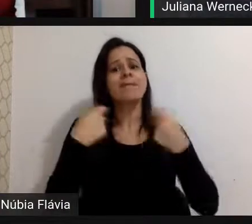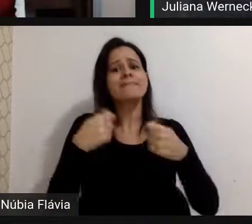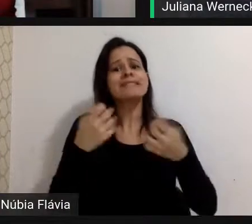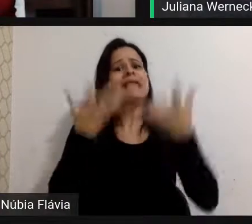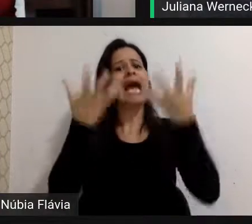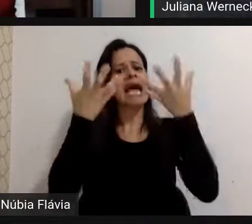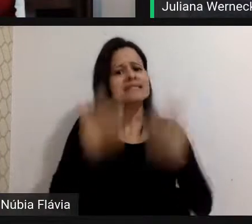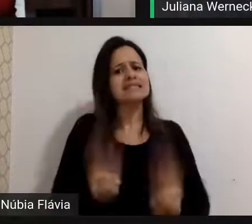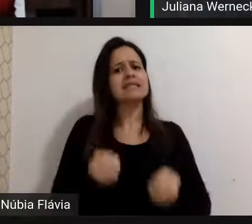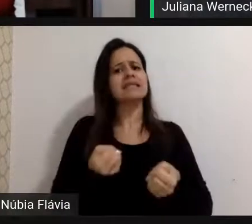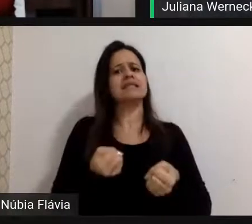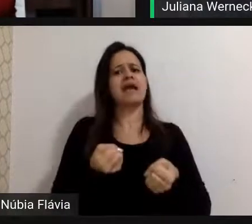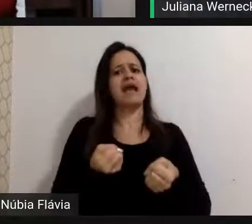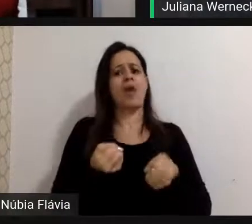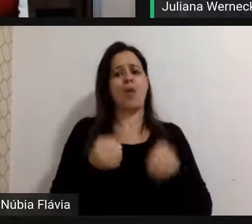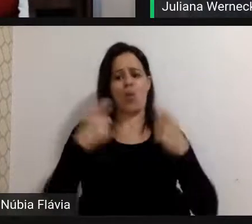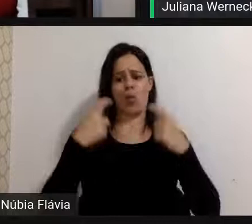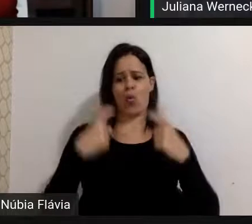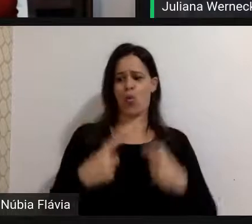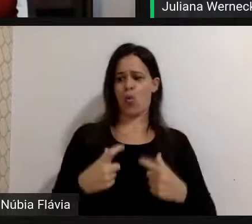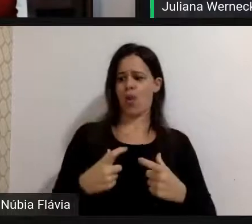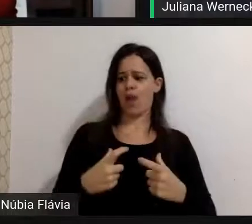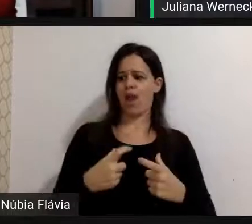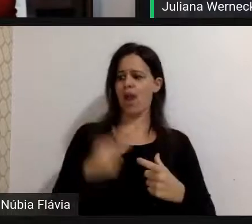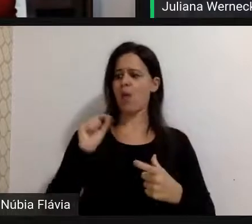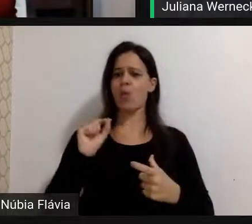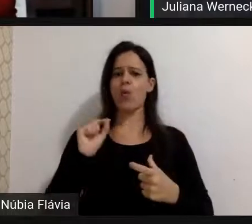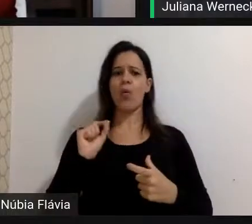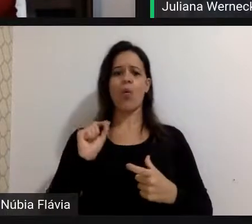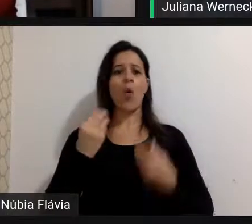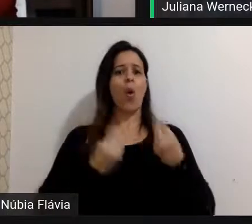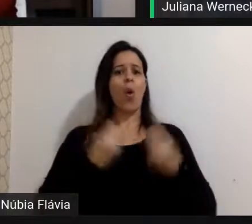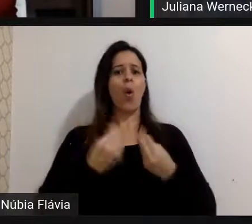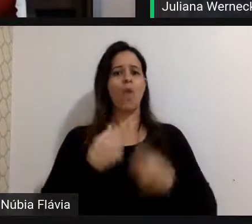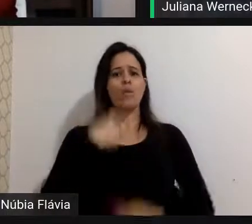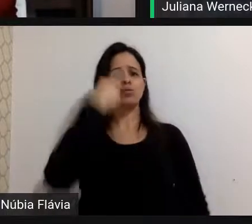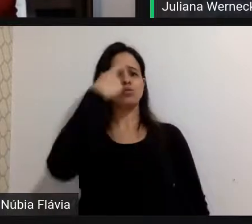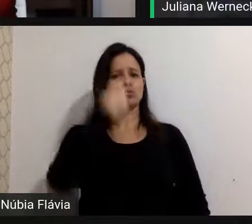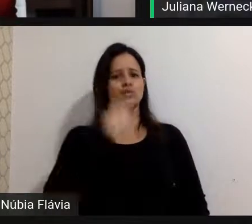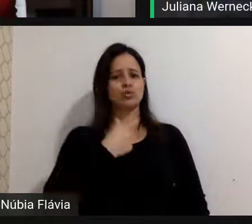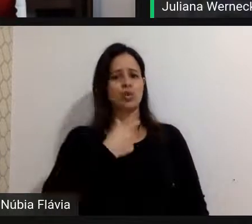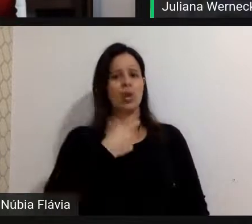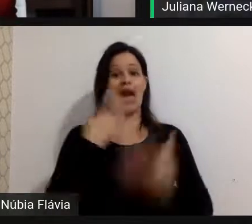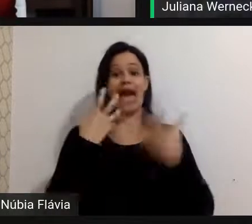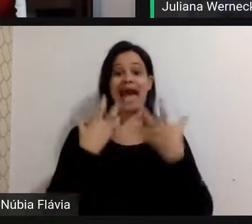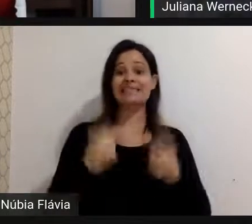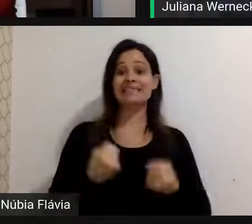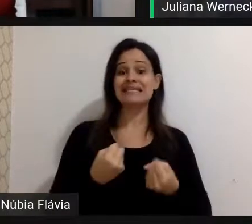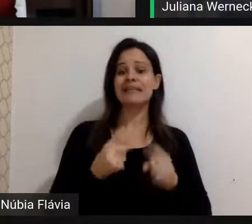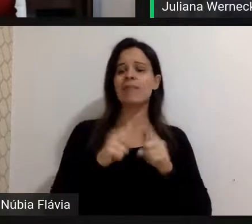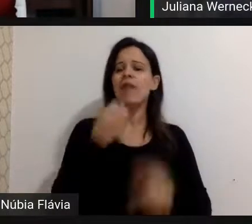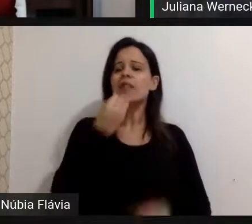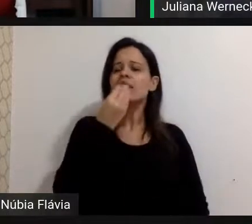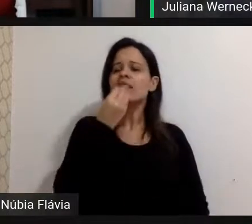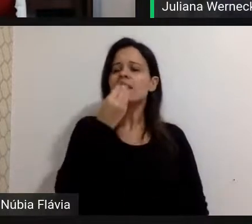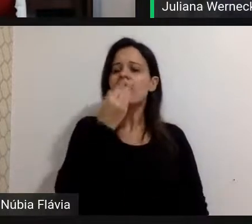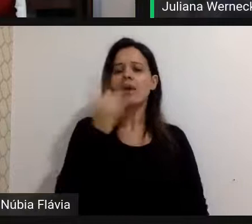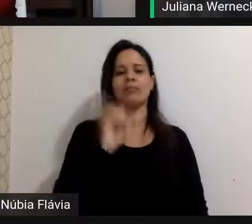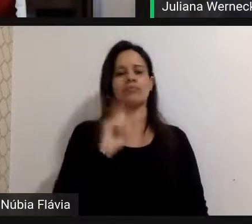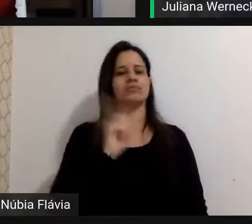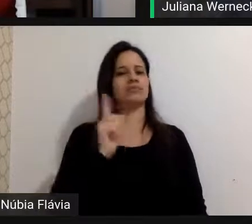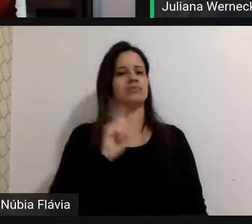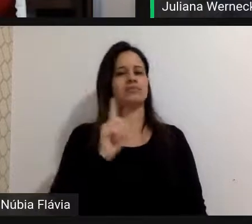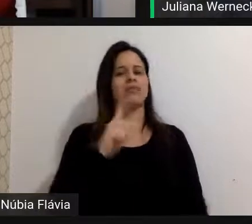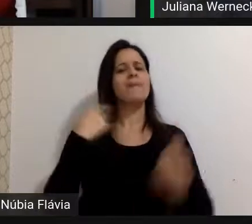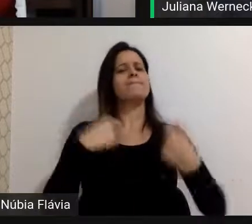gente está. Né? Então, e até para a gente conhecer também essas crenças que nos mobilizam